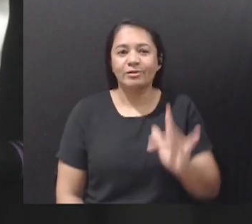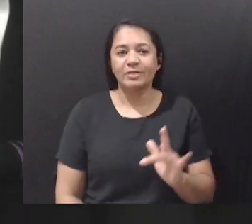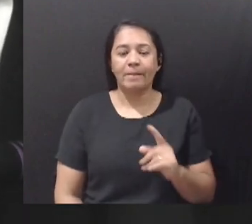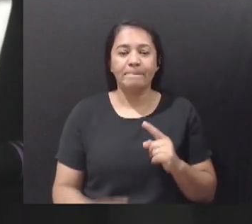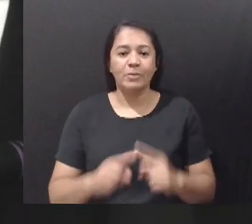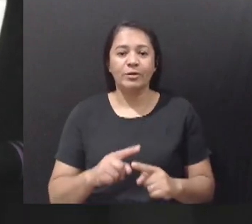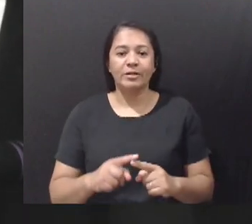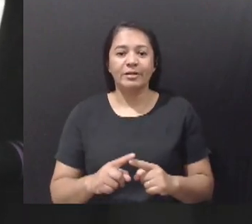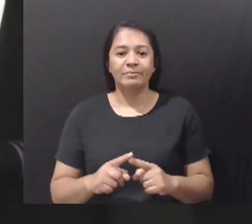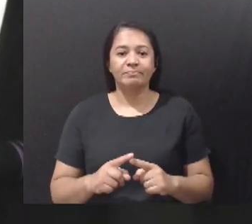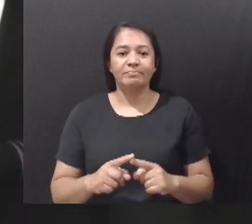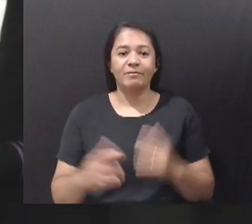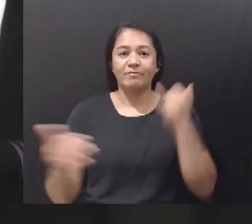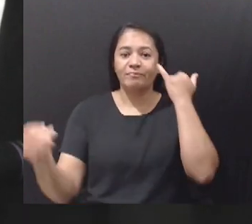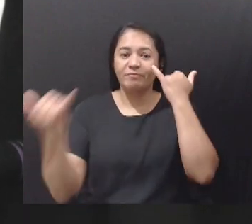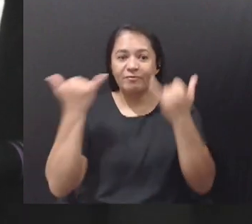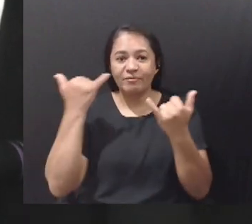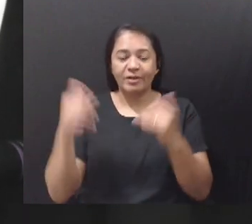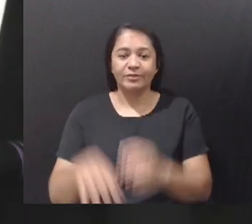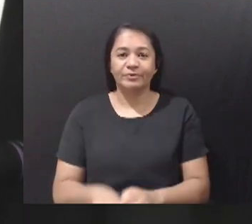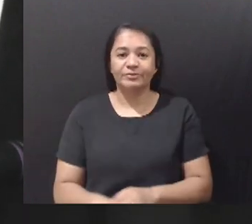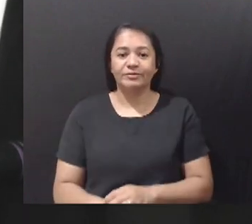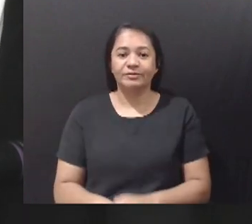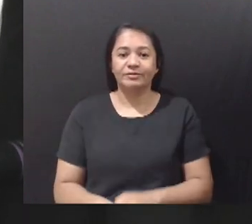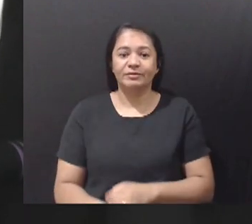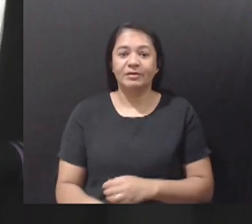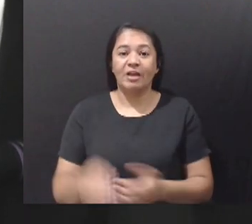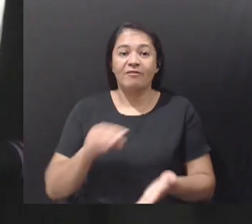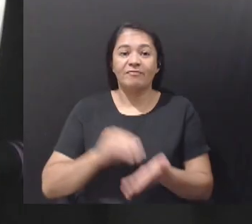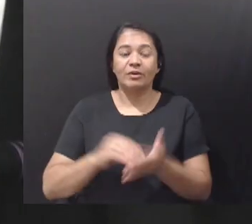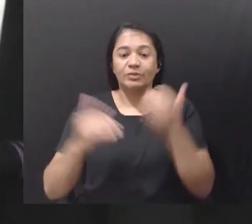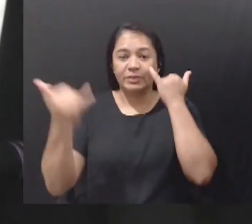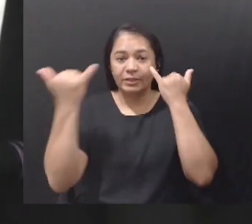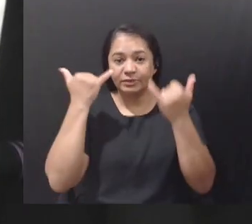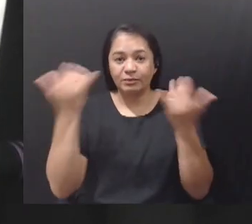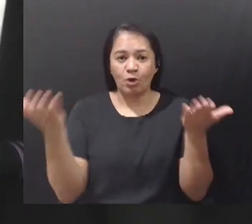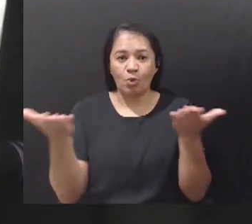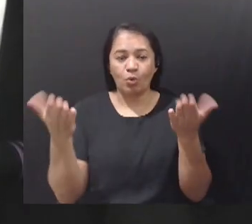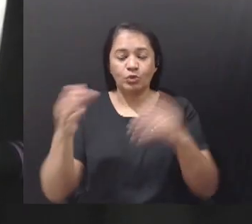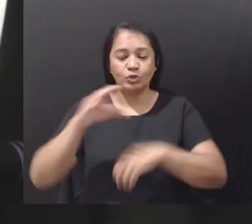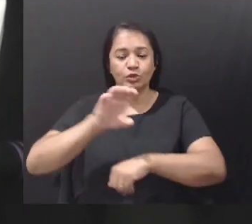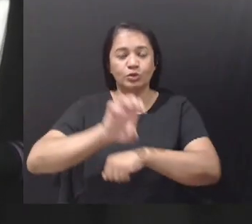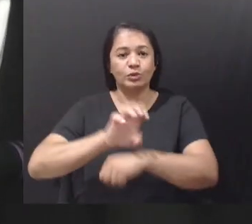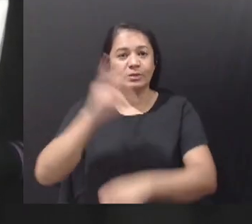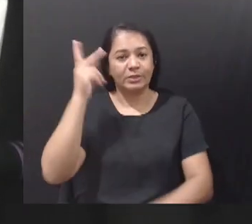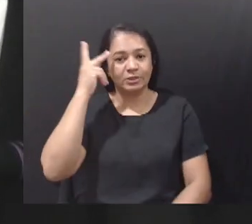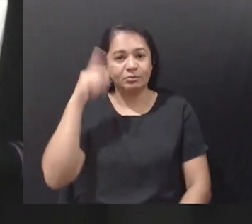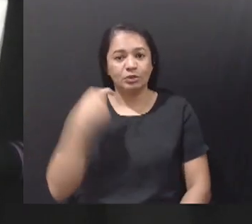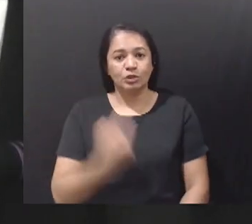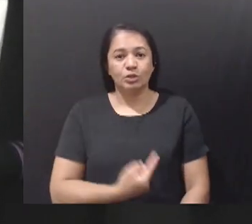Não é falta de inteligência, é falta de informação. Sim. Hoje, no estado de São Paulo, nós somos